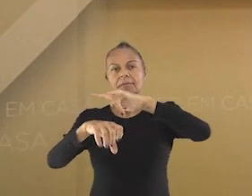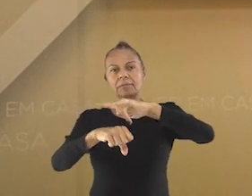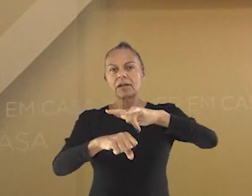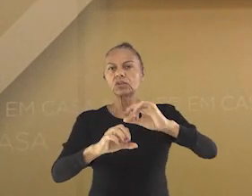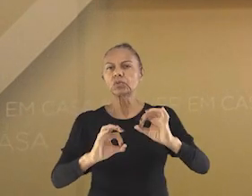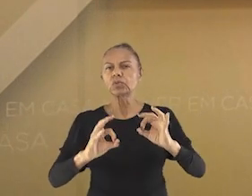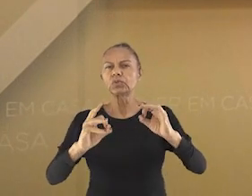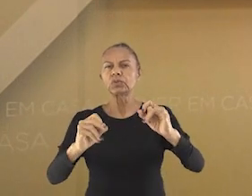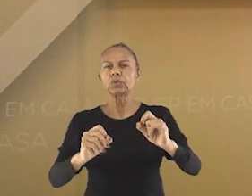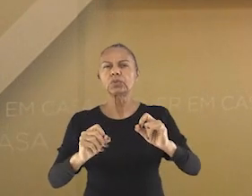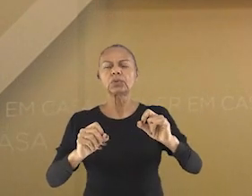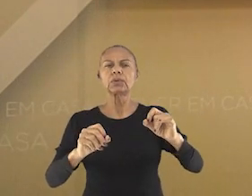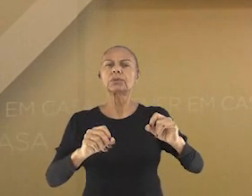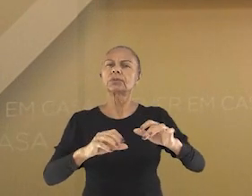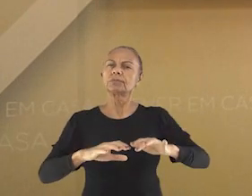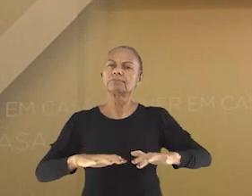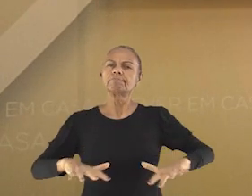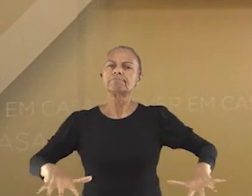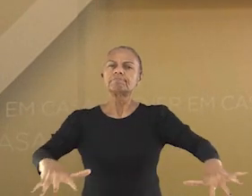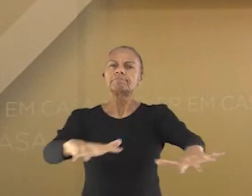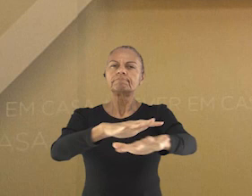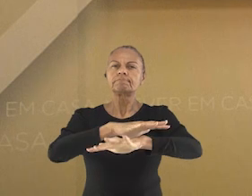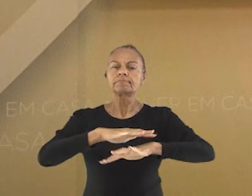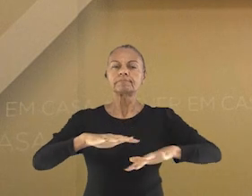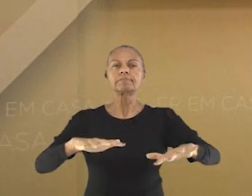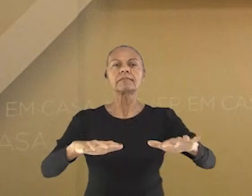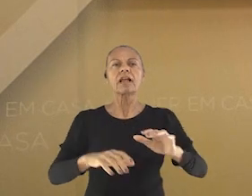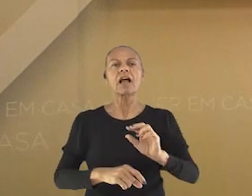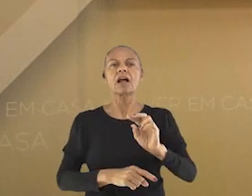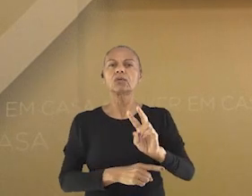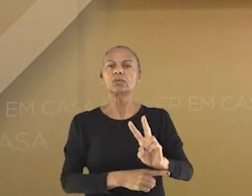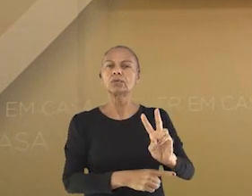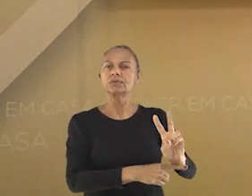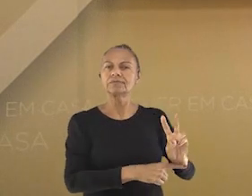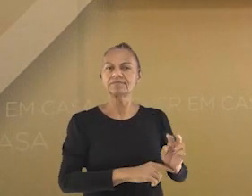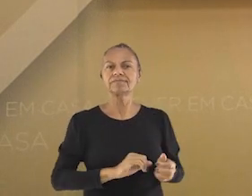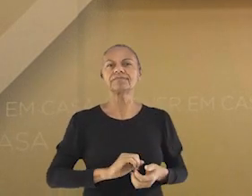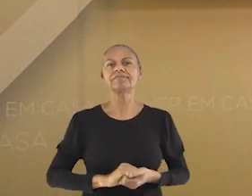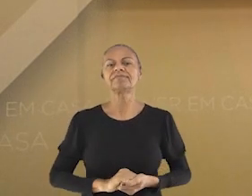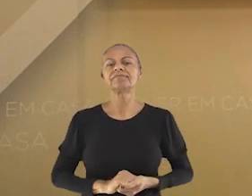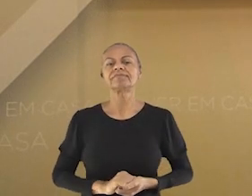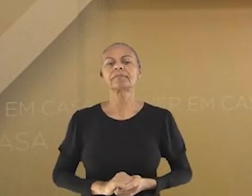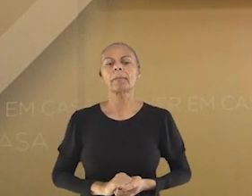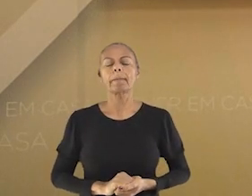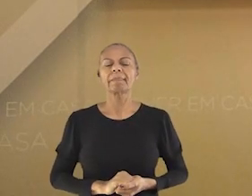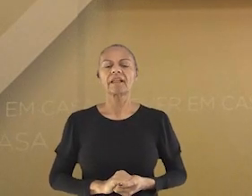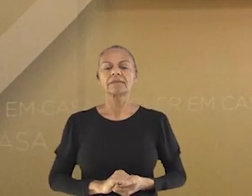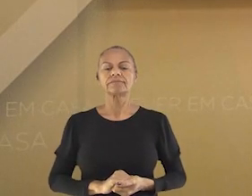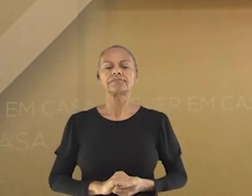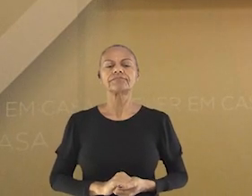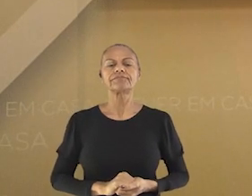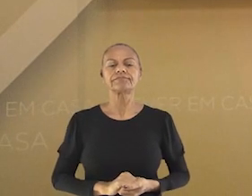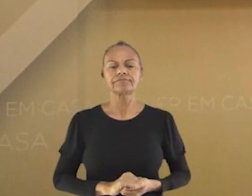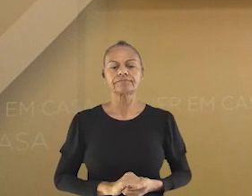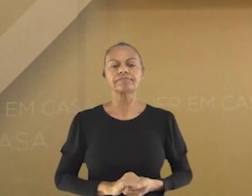identificação das regiões da plantação, que precisam de uma maior exigência hídrica.